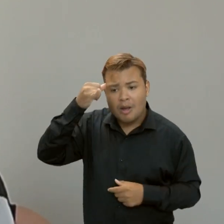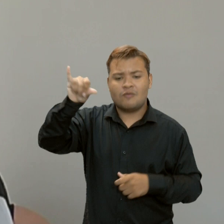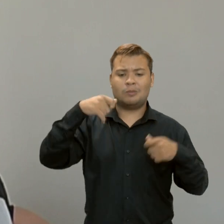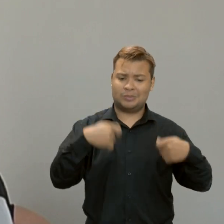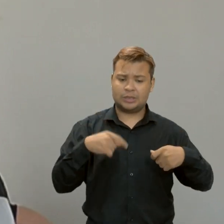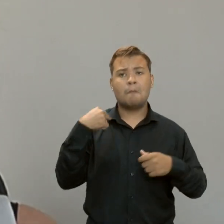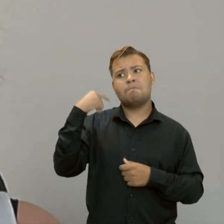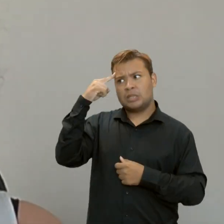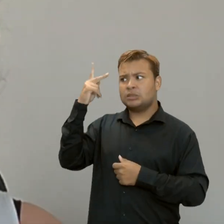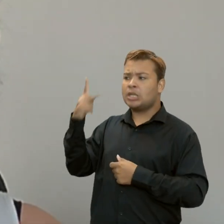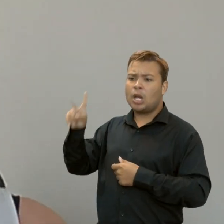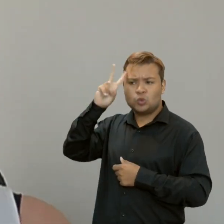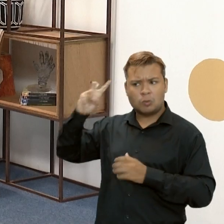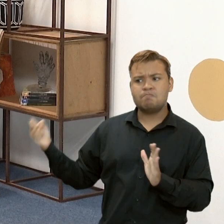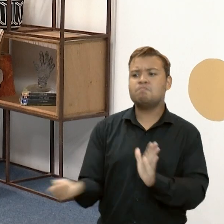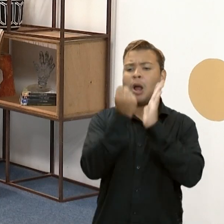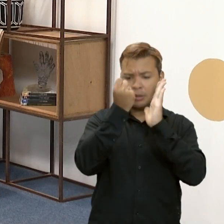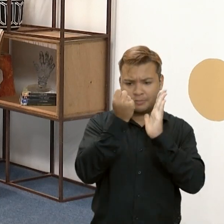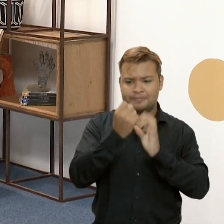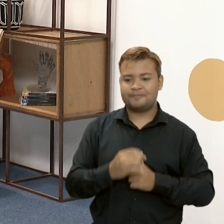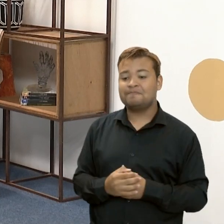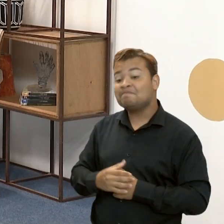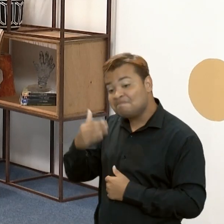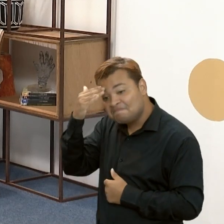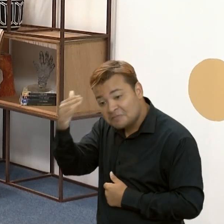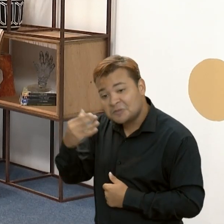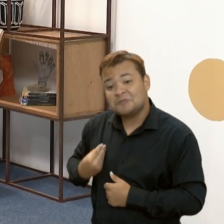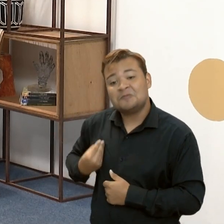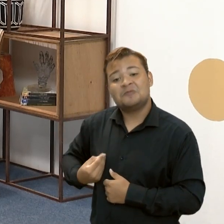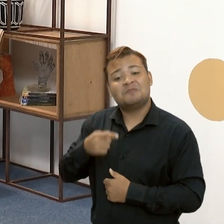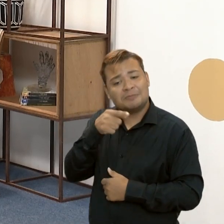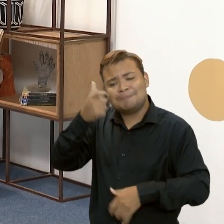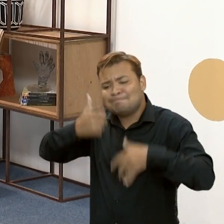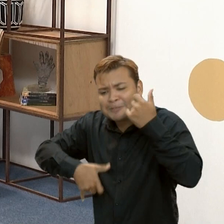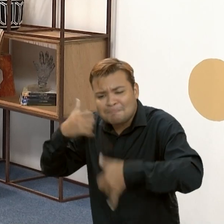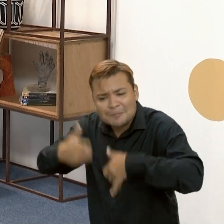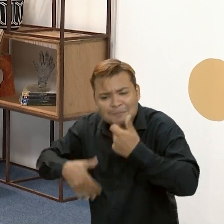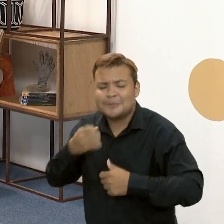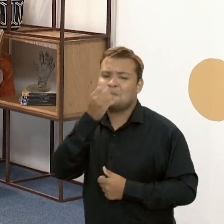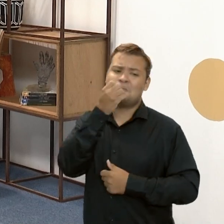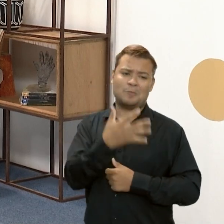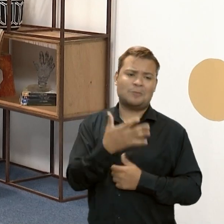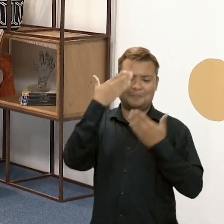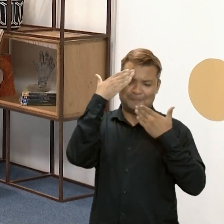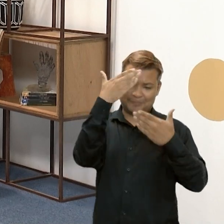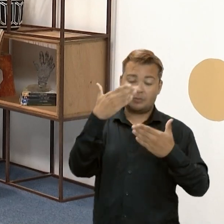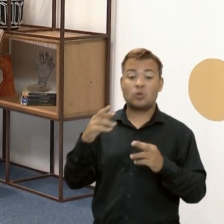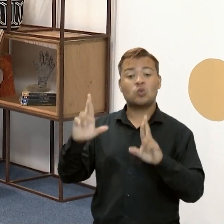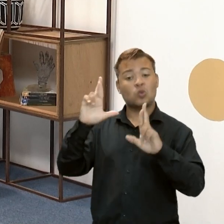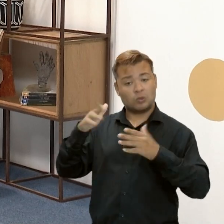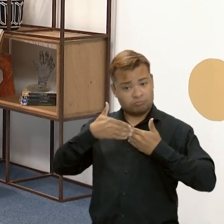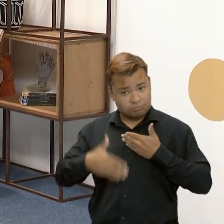grande legado. Muito obrigada pela sua presença, Hebe. Muito bom poder contar com as suas explicações, com tudo que você nos contou hoje. Espero que a